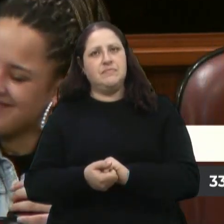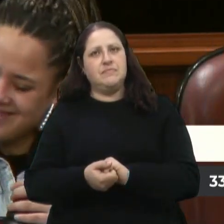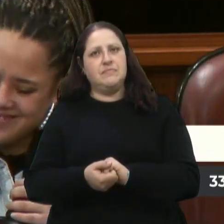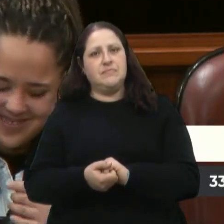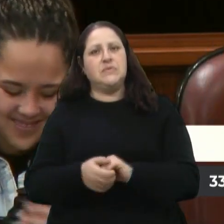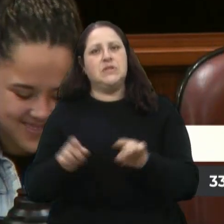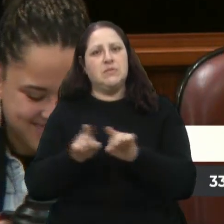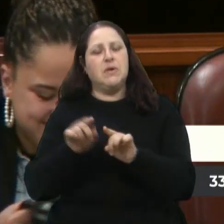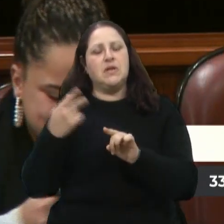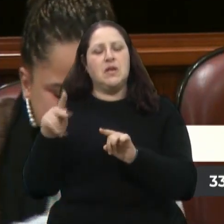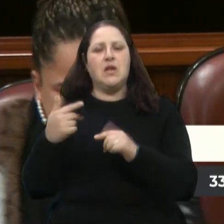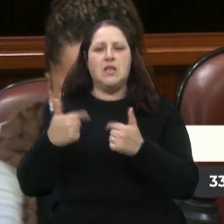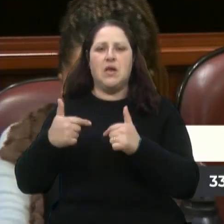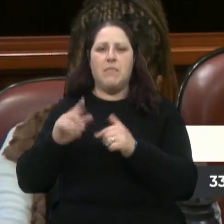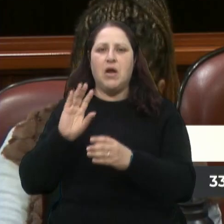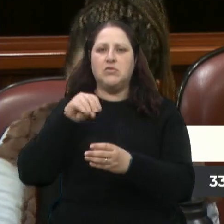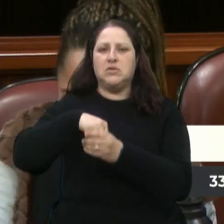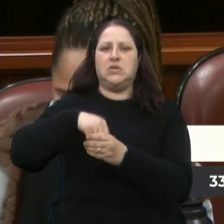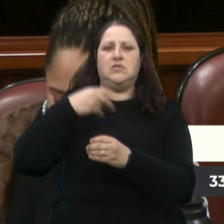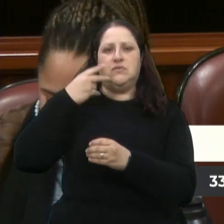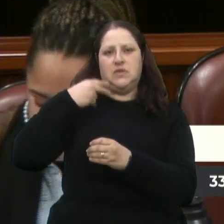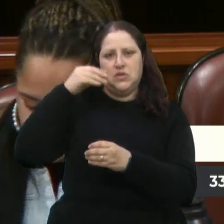pela atuação aqui, vereador Velocino.